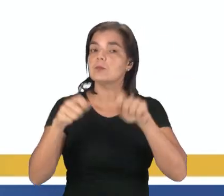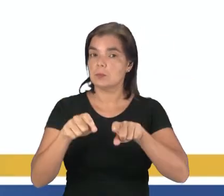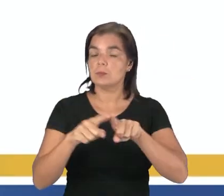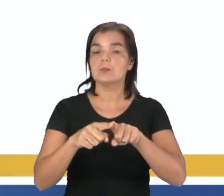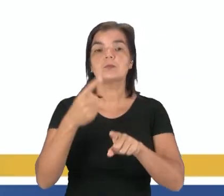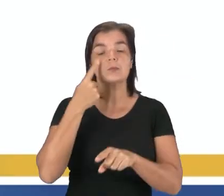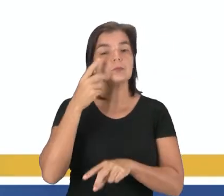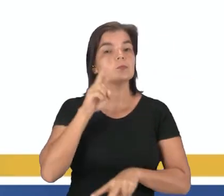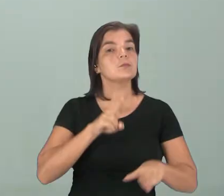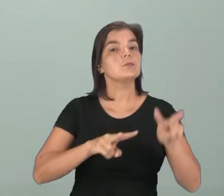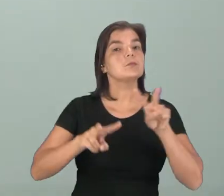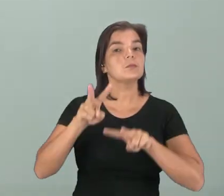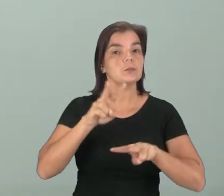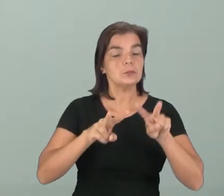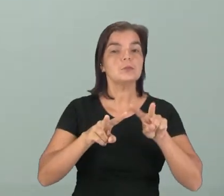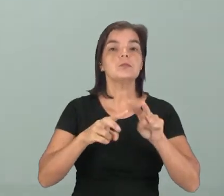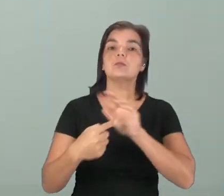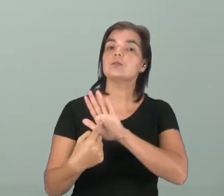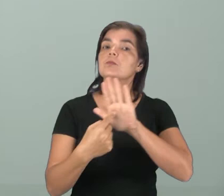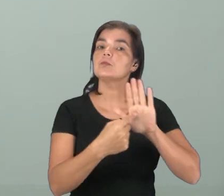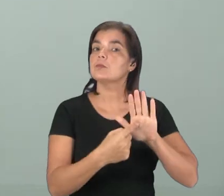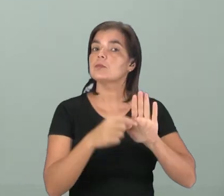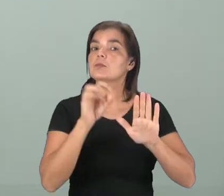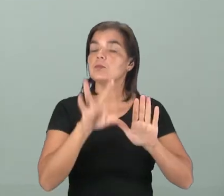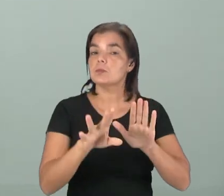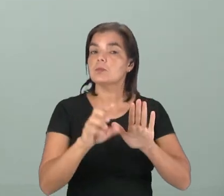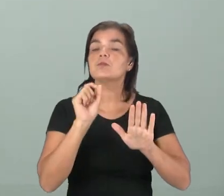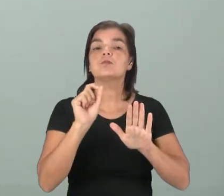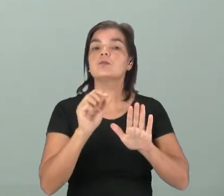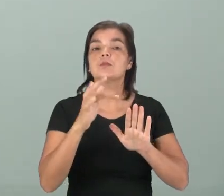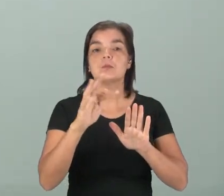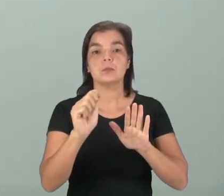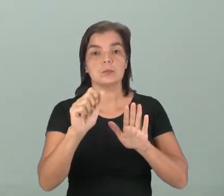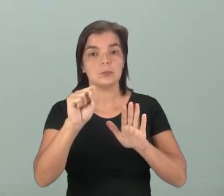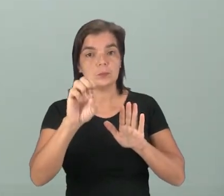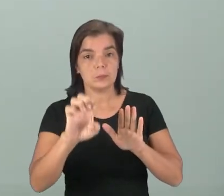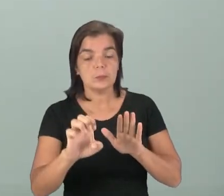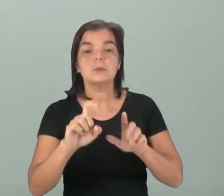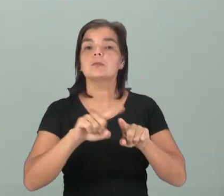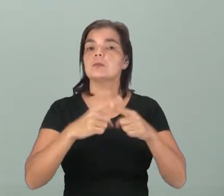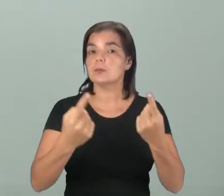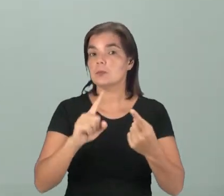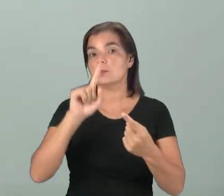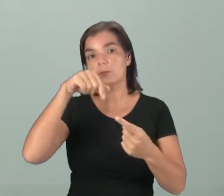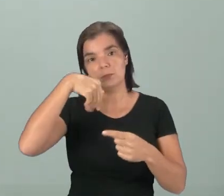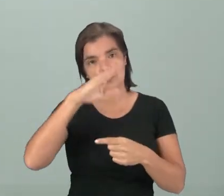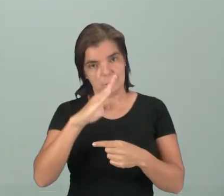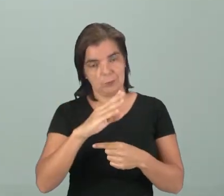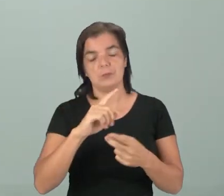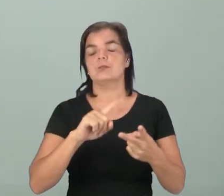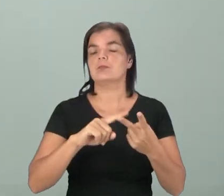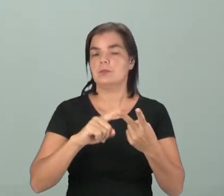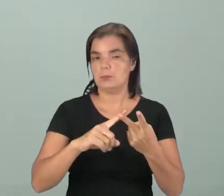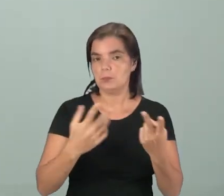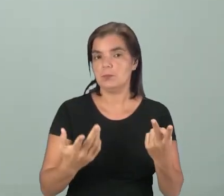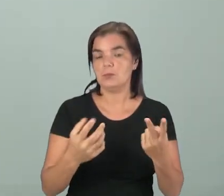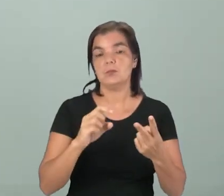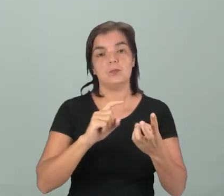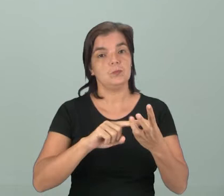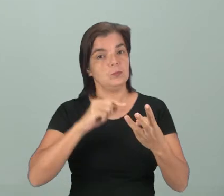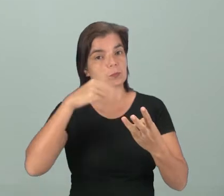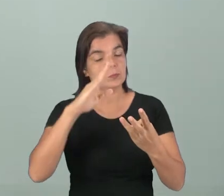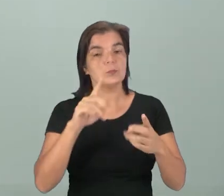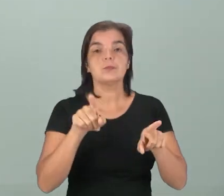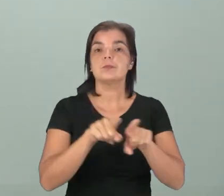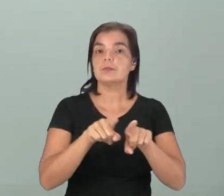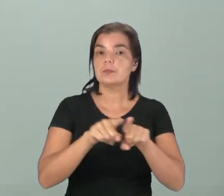podem visualmente estar apresentando só uma fase. E às vezes pode estar apresentando mais de uma fase, 2 ou